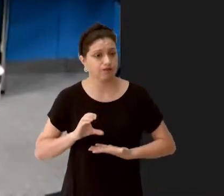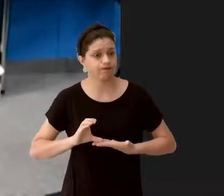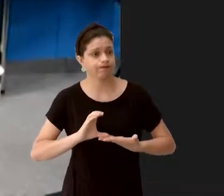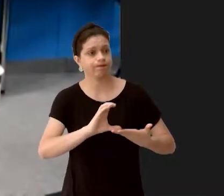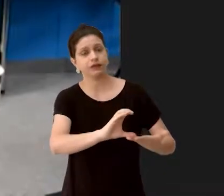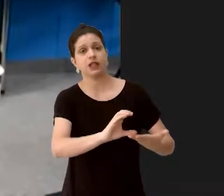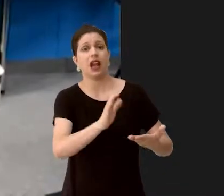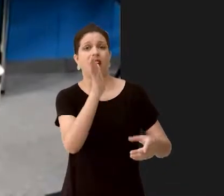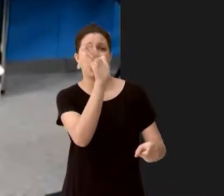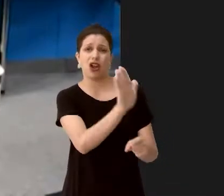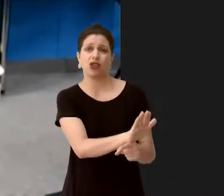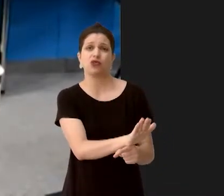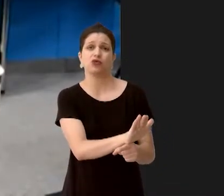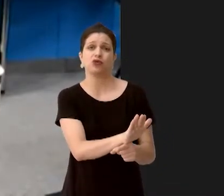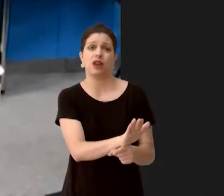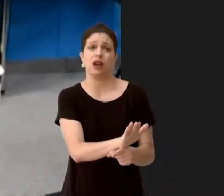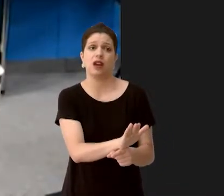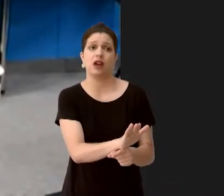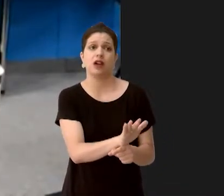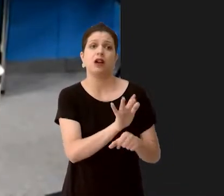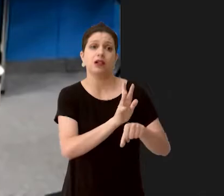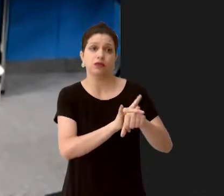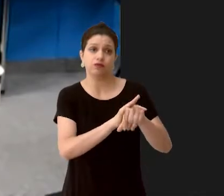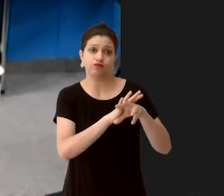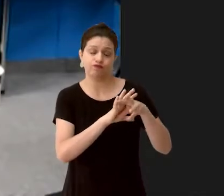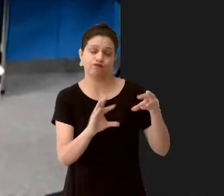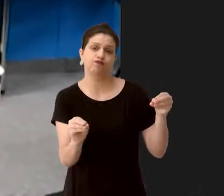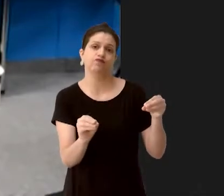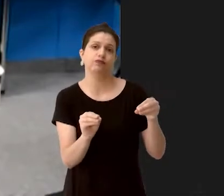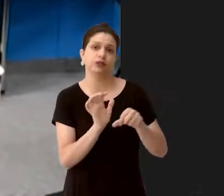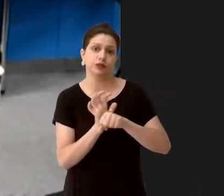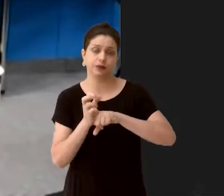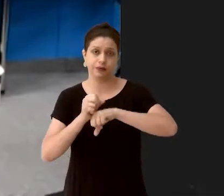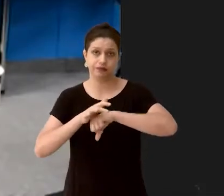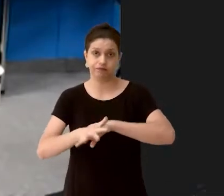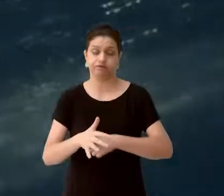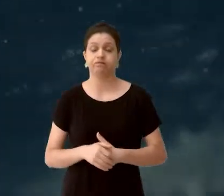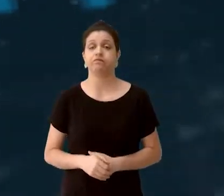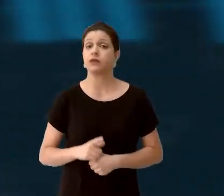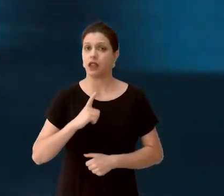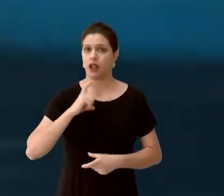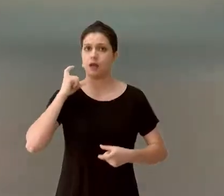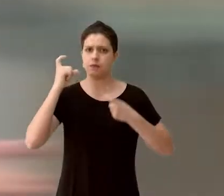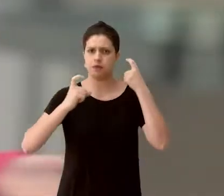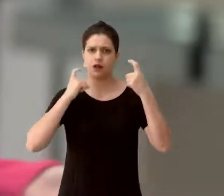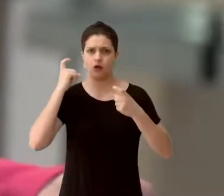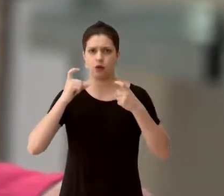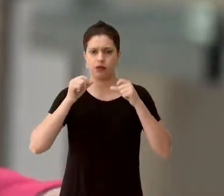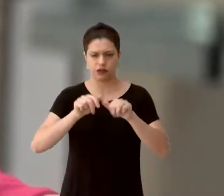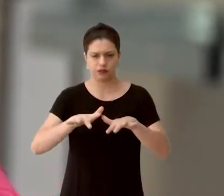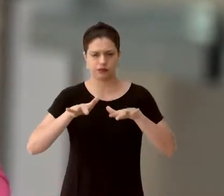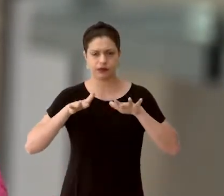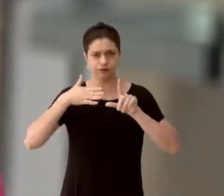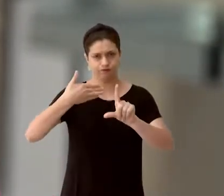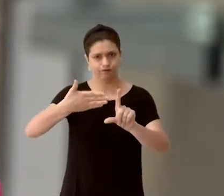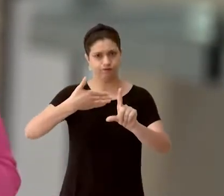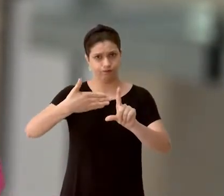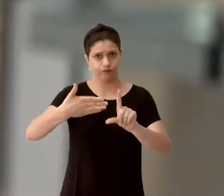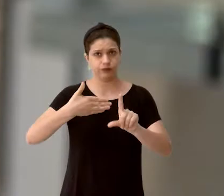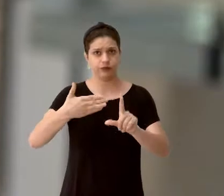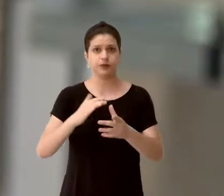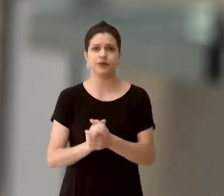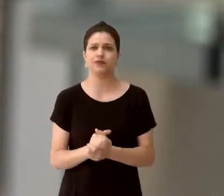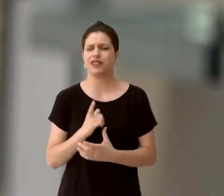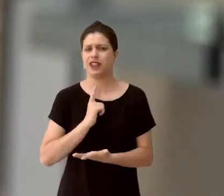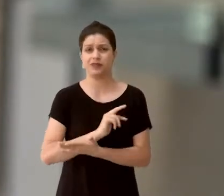deputados estaduais para ser aplicado ao combate ao coronavírus, que eu acho que é de suma importância. As preocupações no plenário